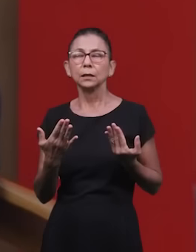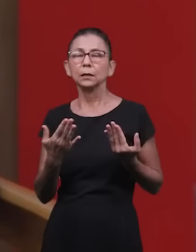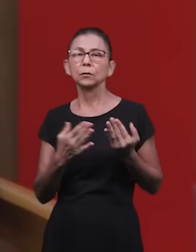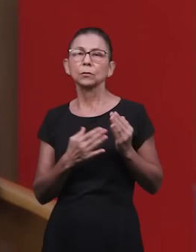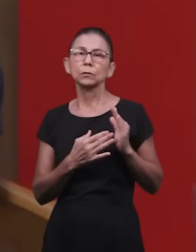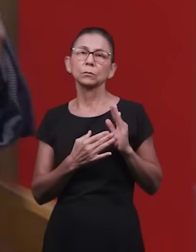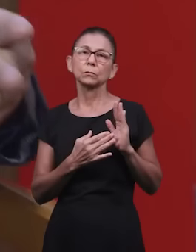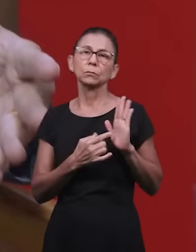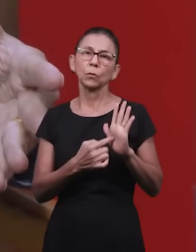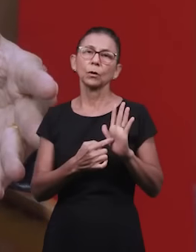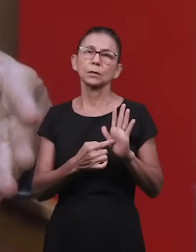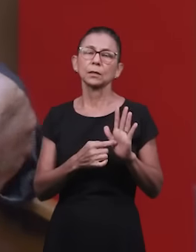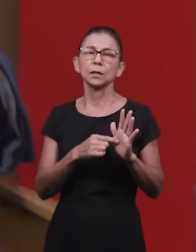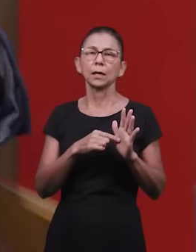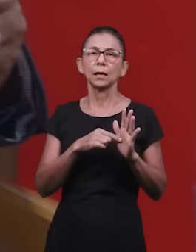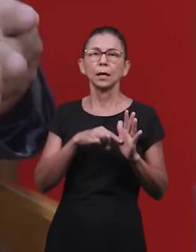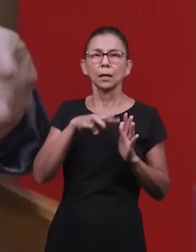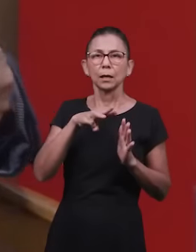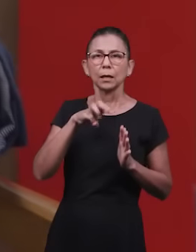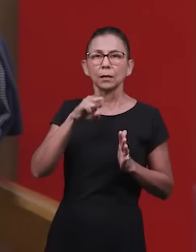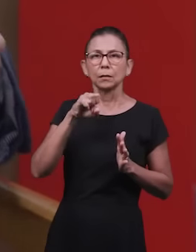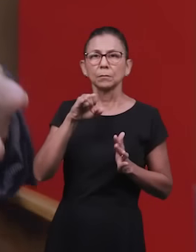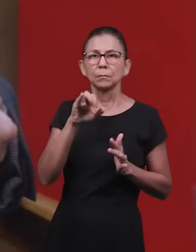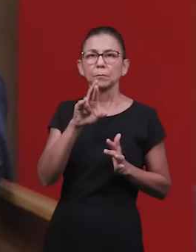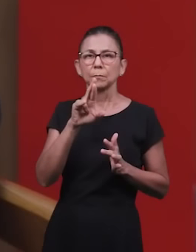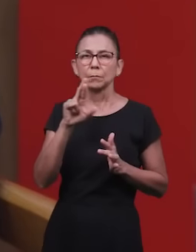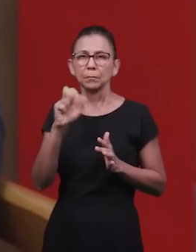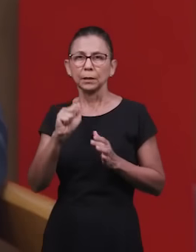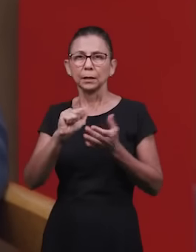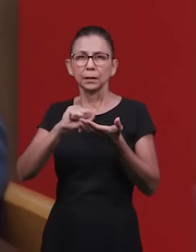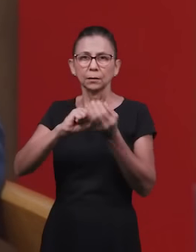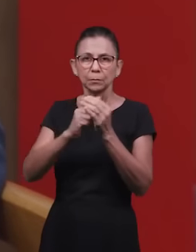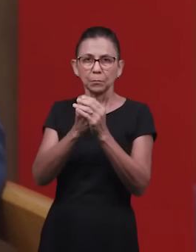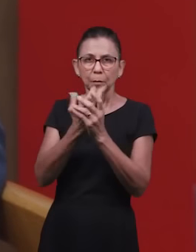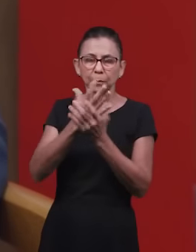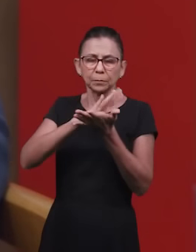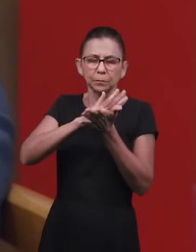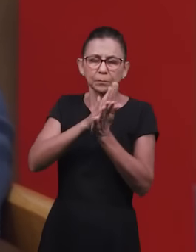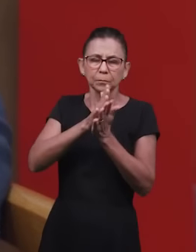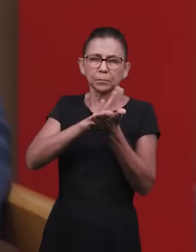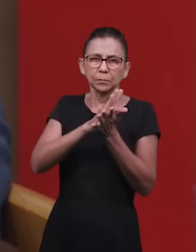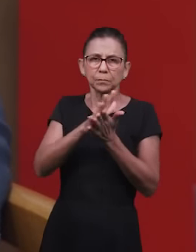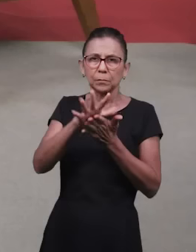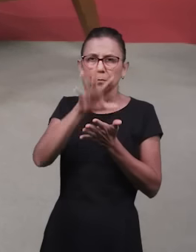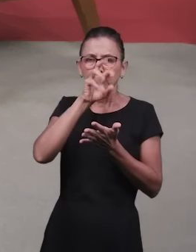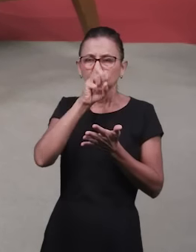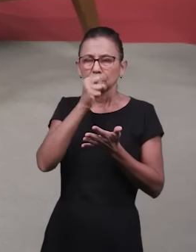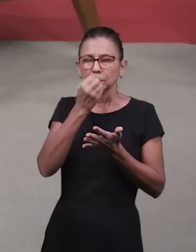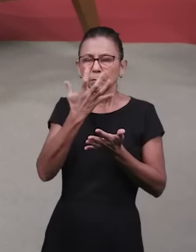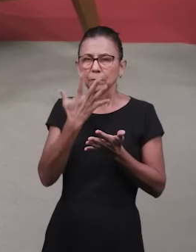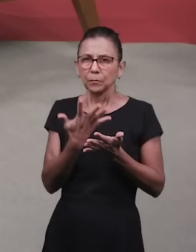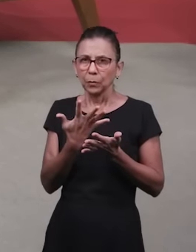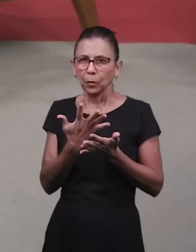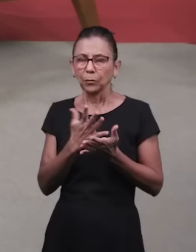dedos, fala do sofrimento, da angústia, da aflição que essa igreja vai passar, Madeu. Madeu,